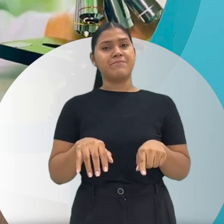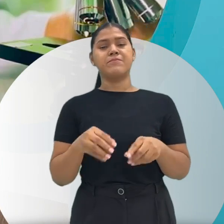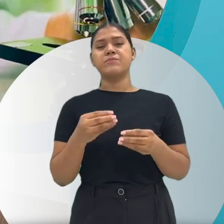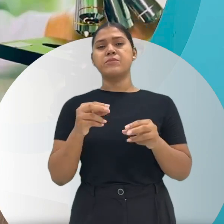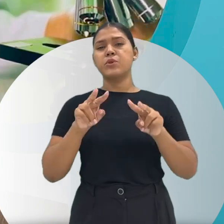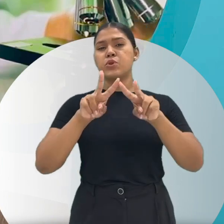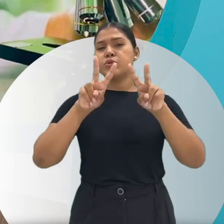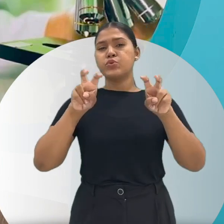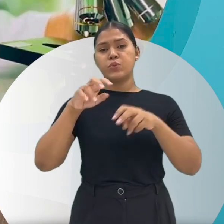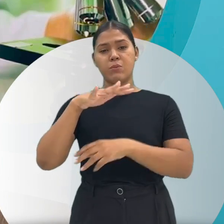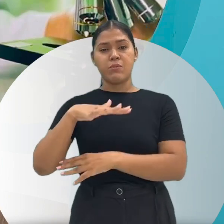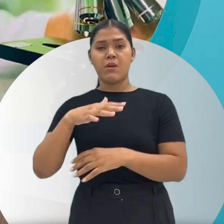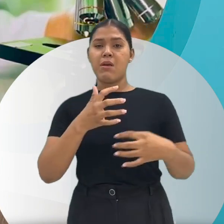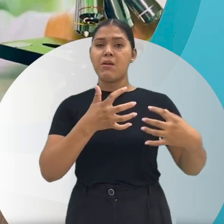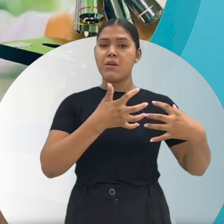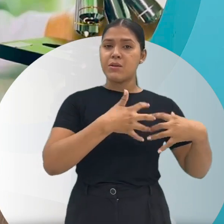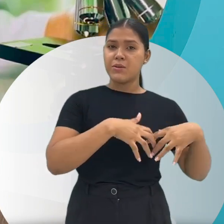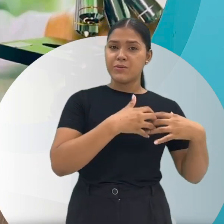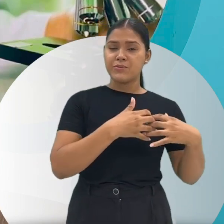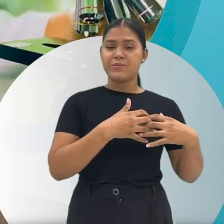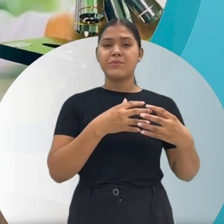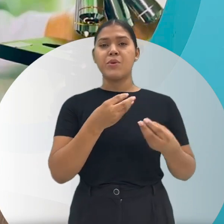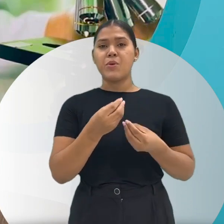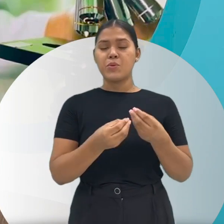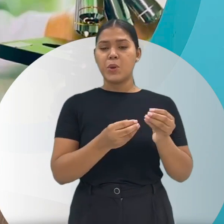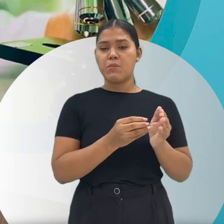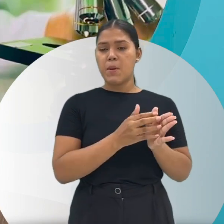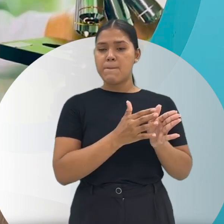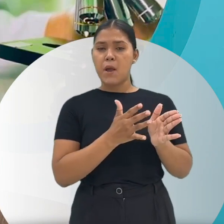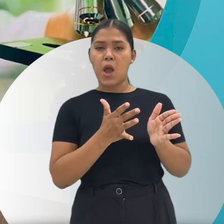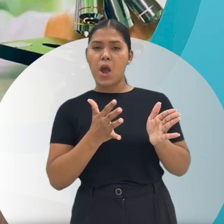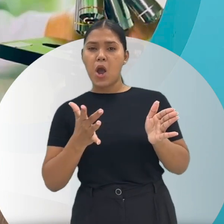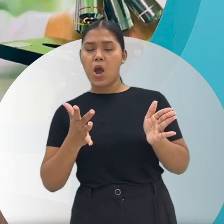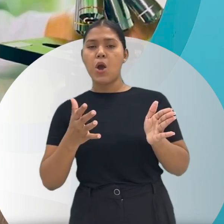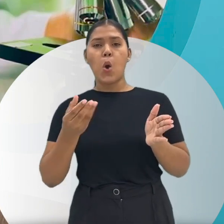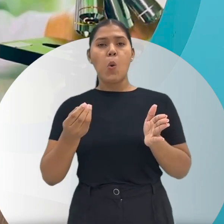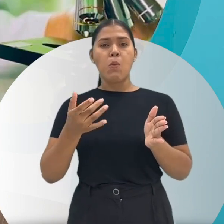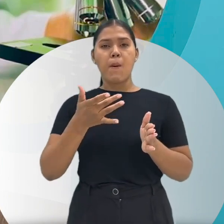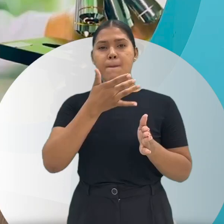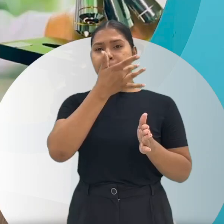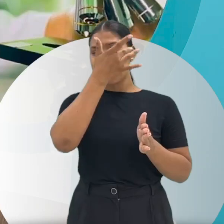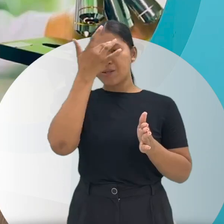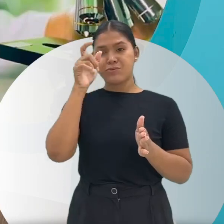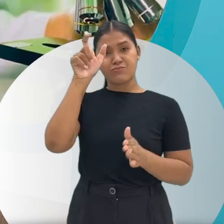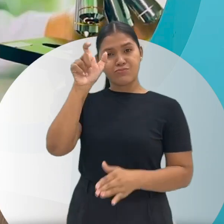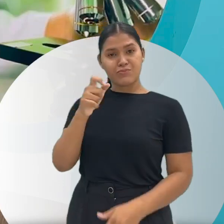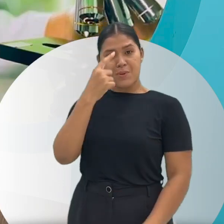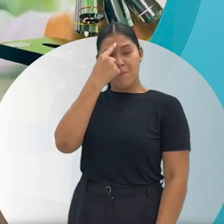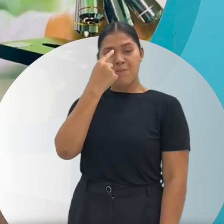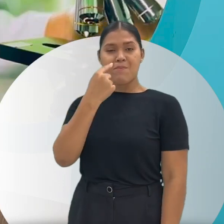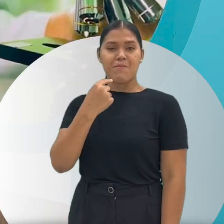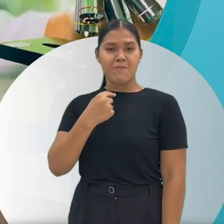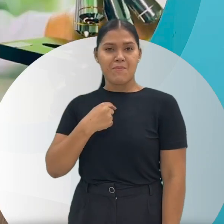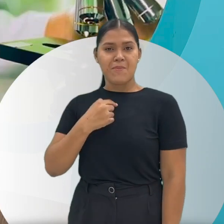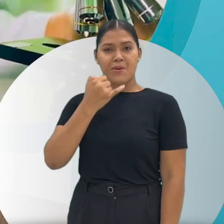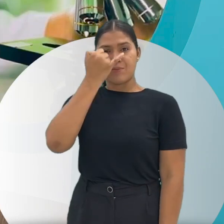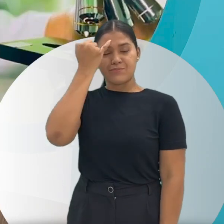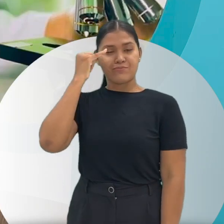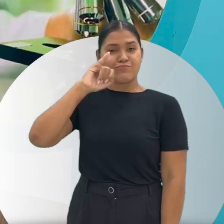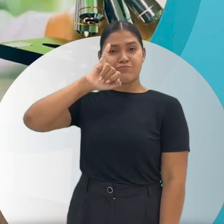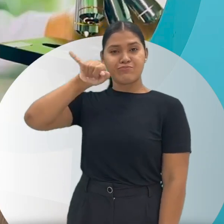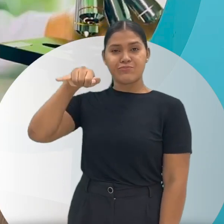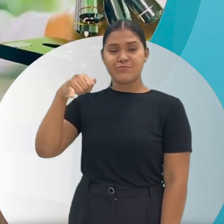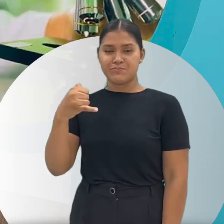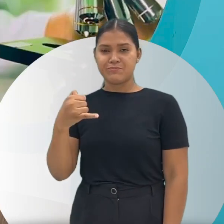sobre a instituição, sobre a Proem, sobre o ser humano Jean dentro da instituição IFRO, com